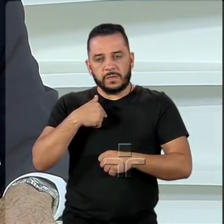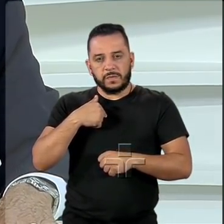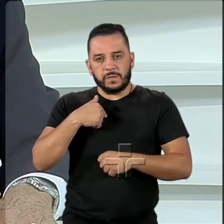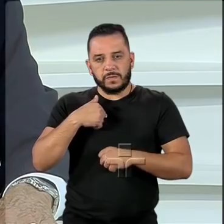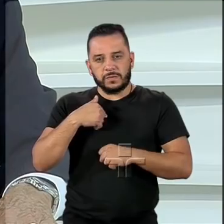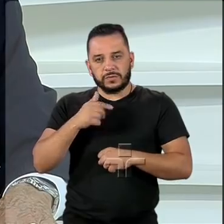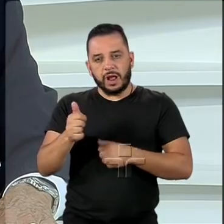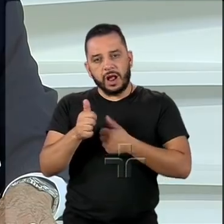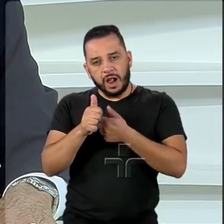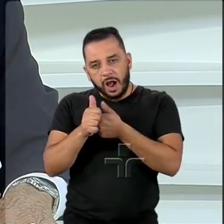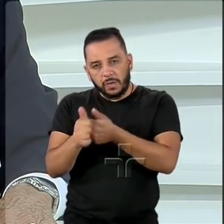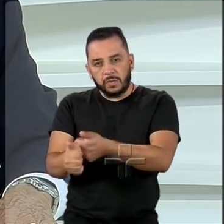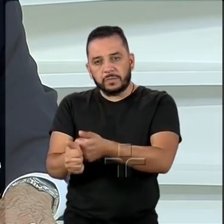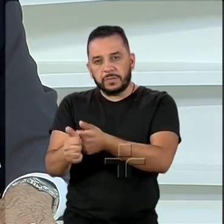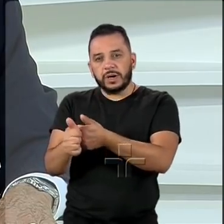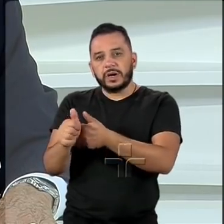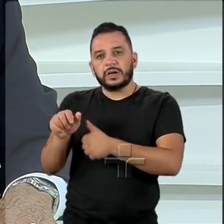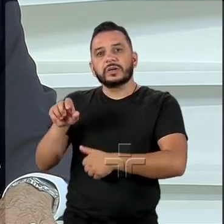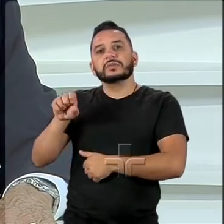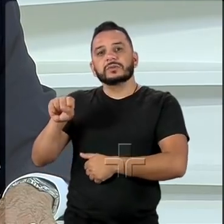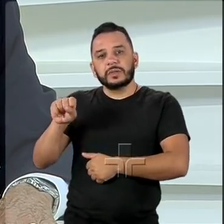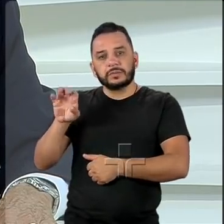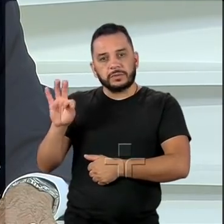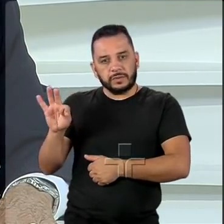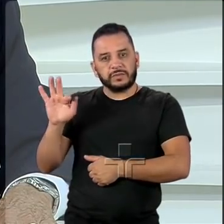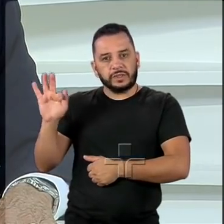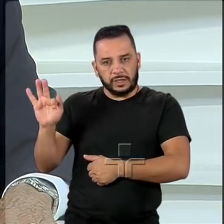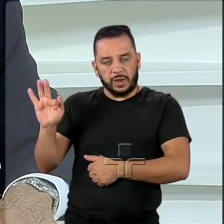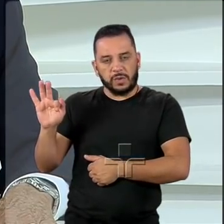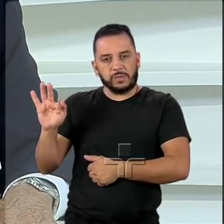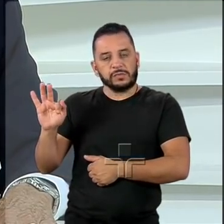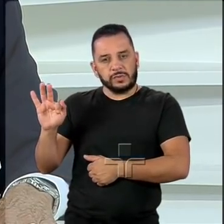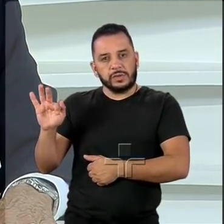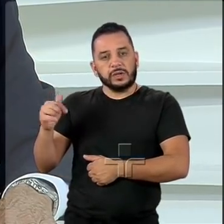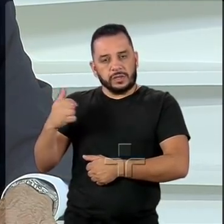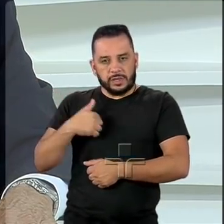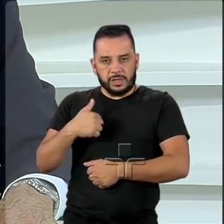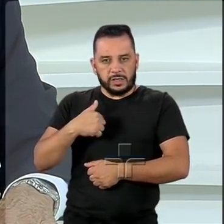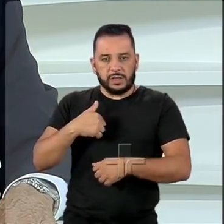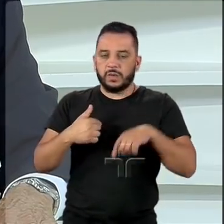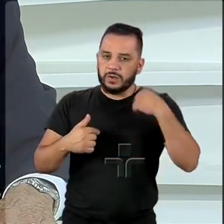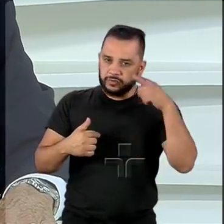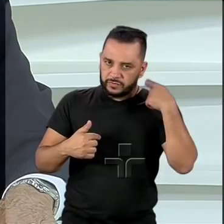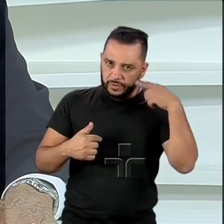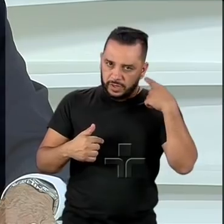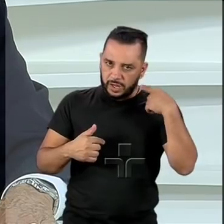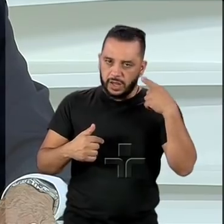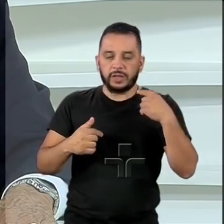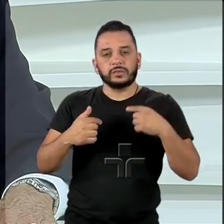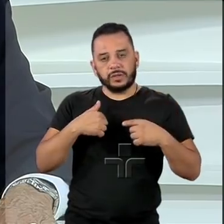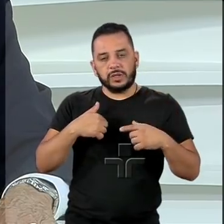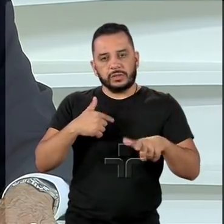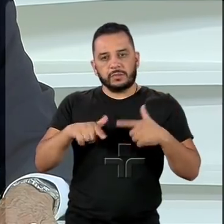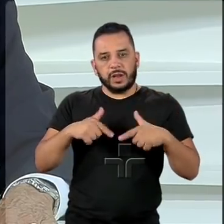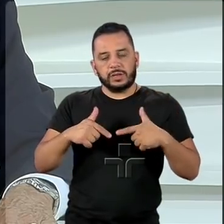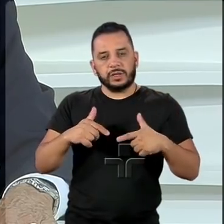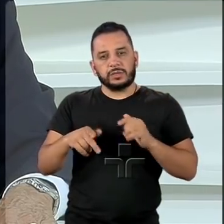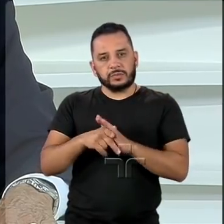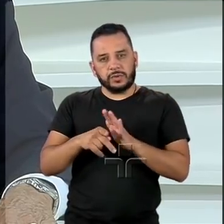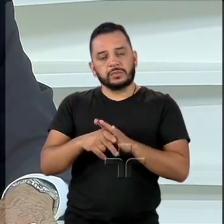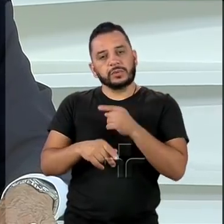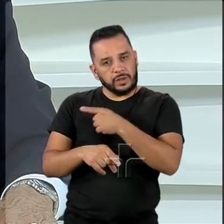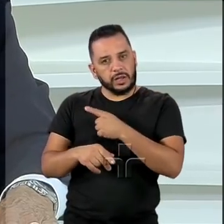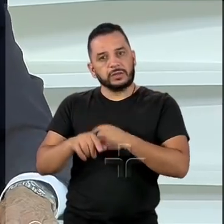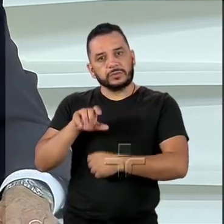pessoalmente a vida do Supremo Tribunal Federal. Como advogado, ocupando a tribuna do Supremo